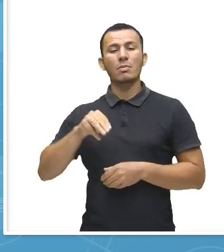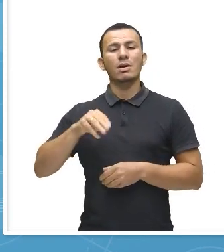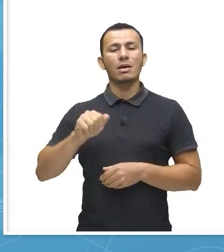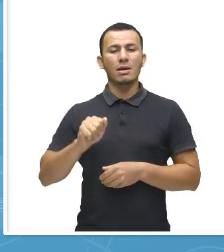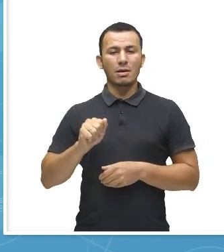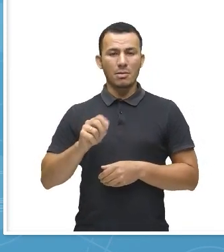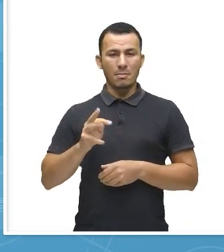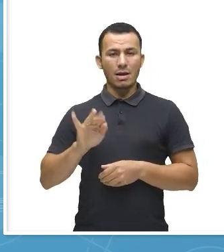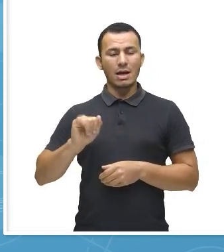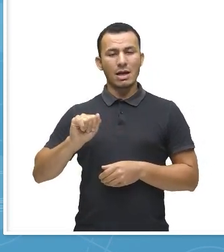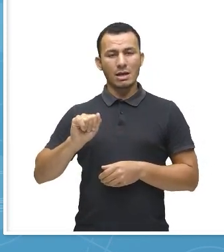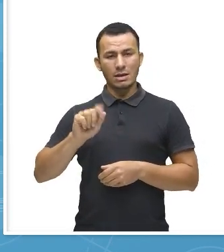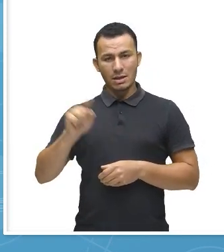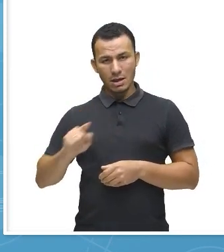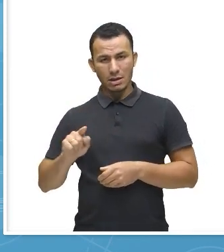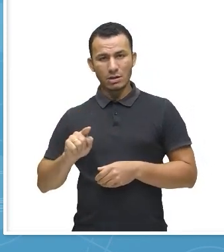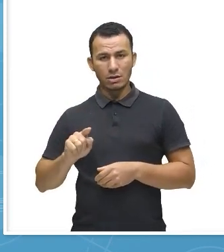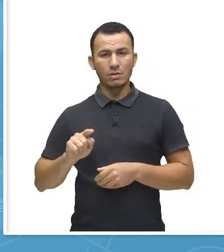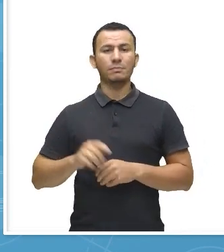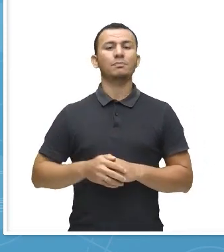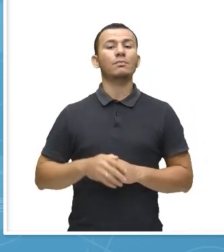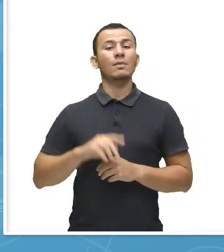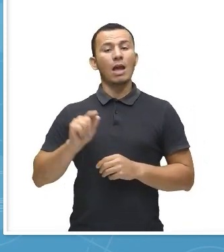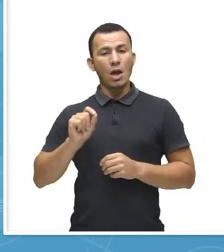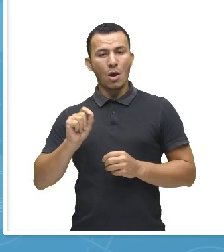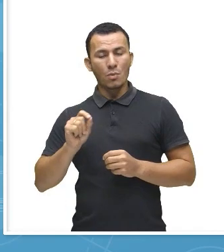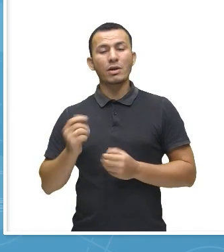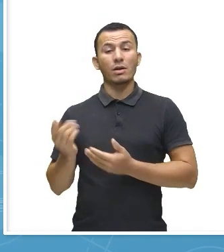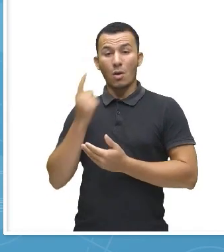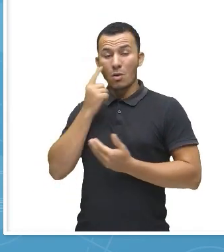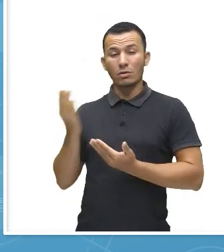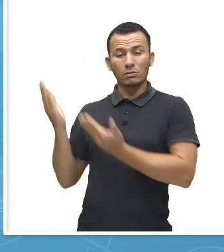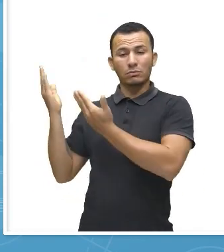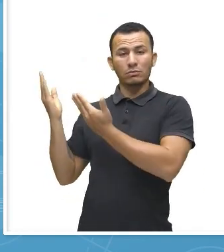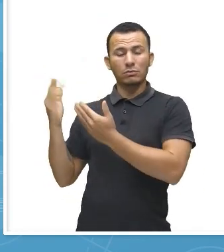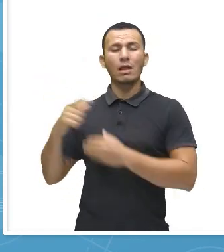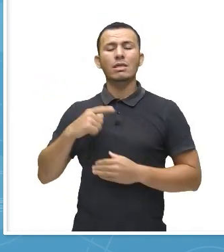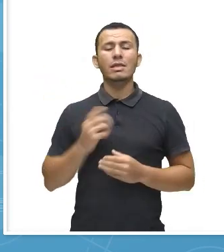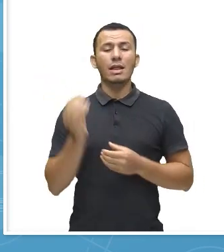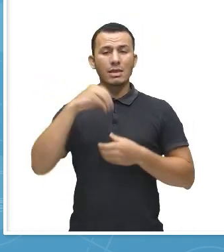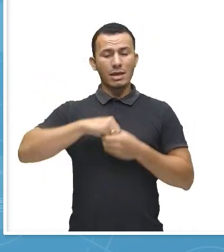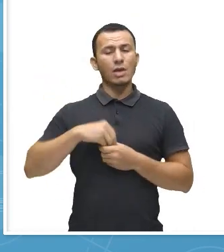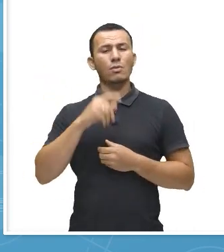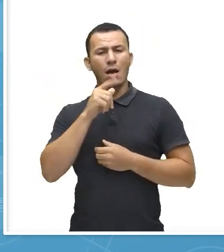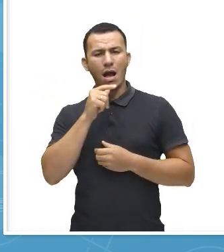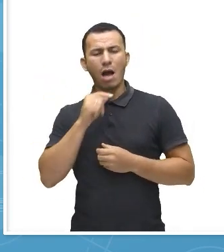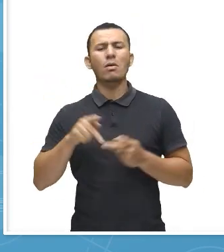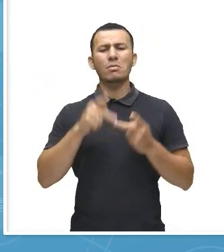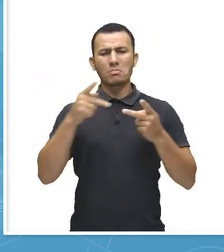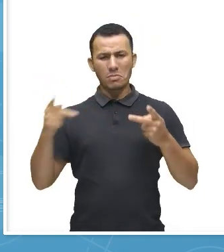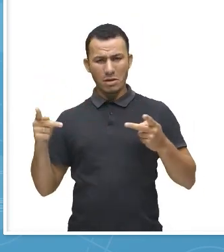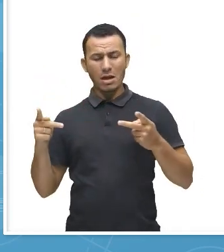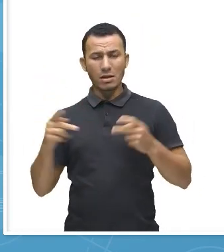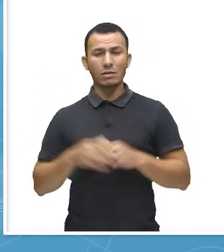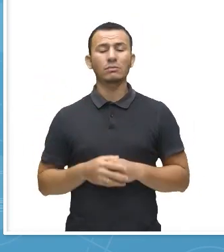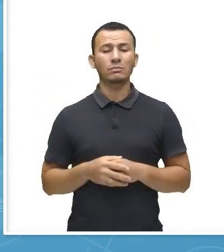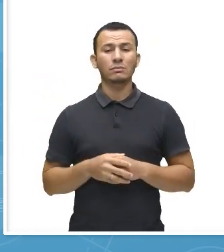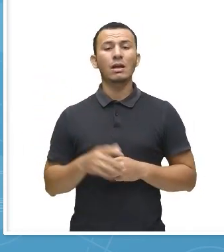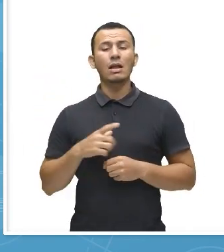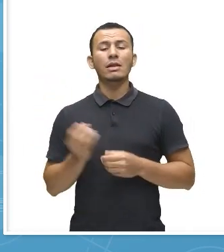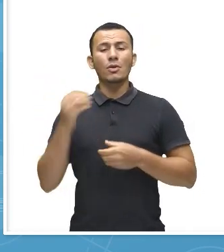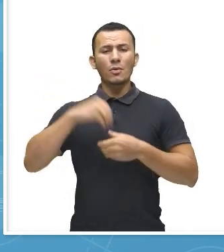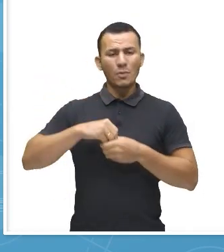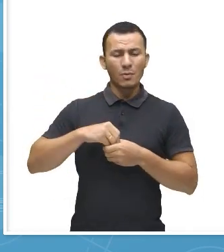ou substância fundamental. É um complexo viscoso, rico em água e em fibras proteicas. A matriz intercelular é